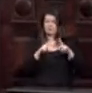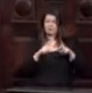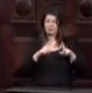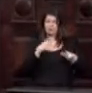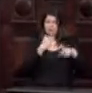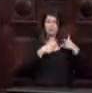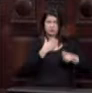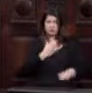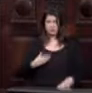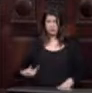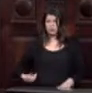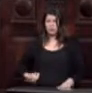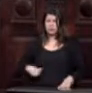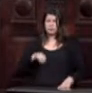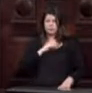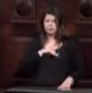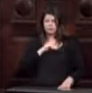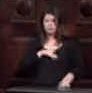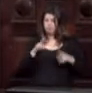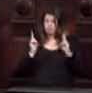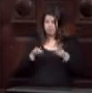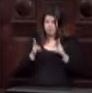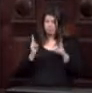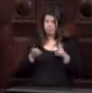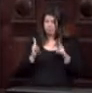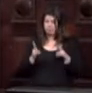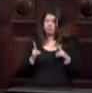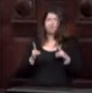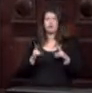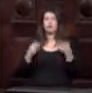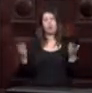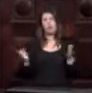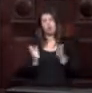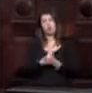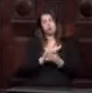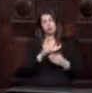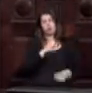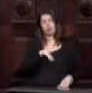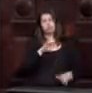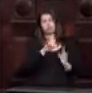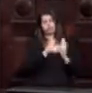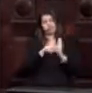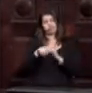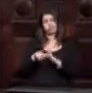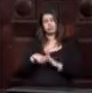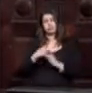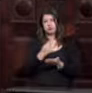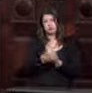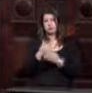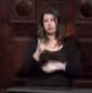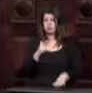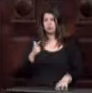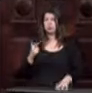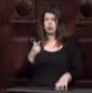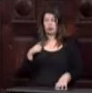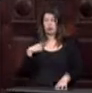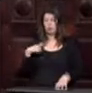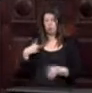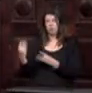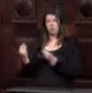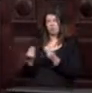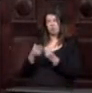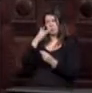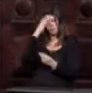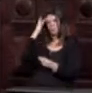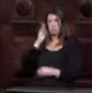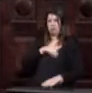salários são arrochados, atrasados, não pagos, a gente tenha super salários no Estado